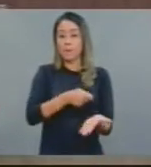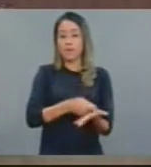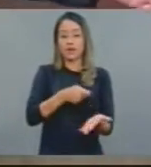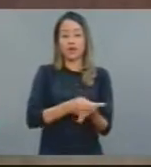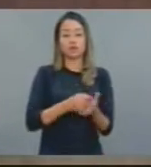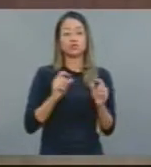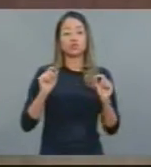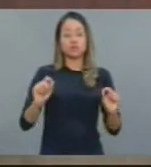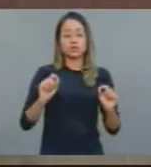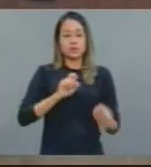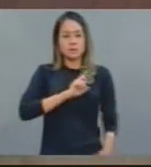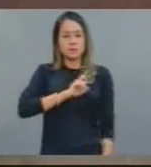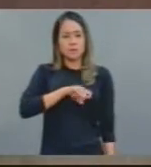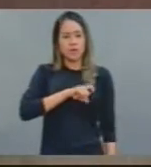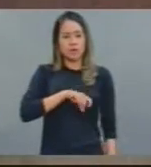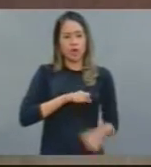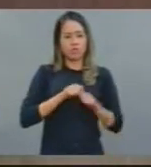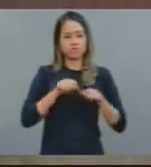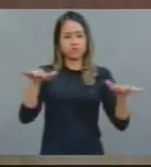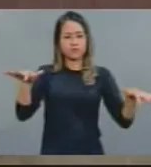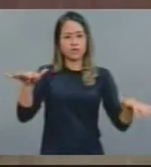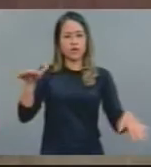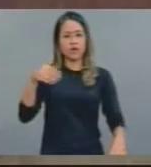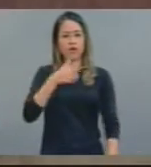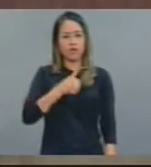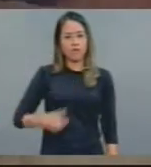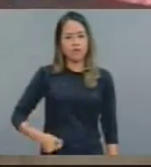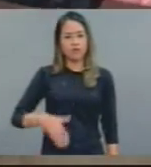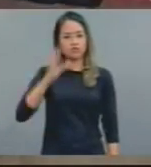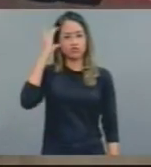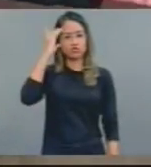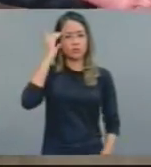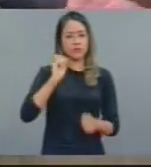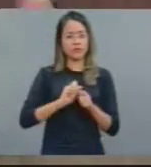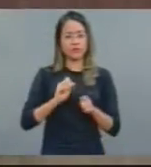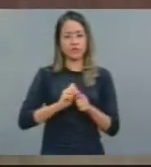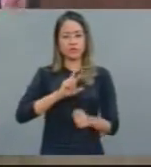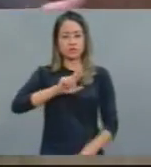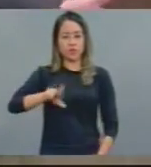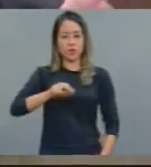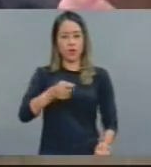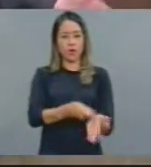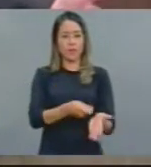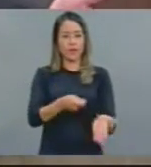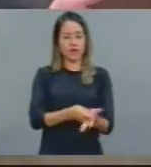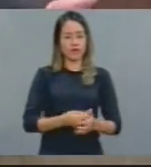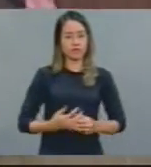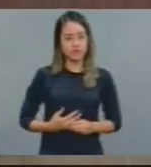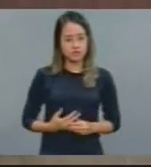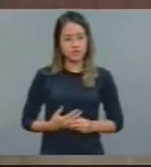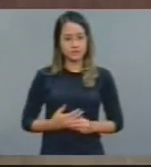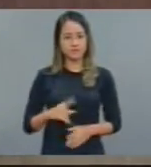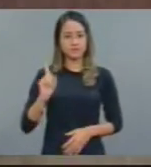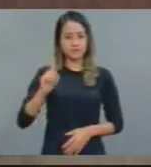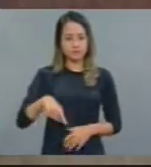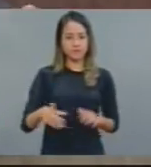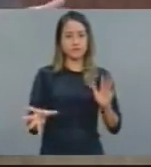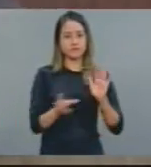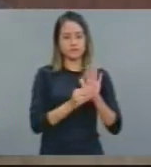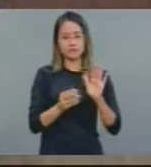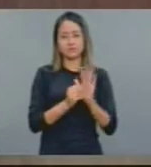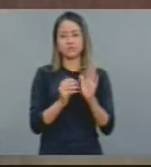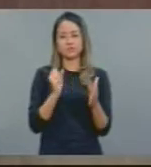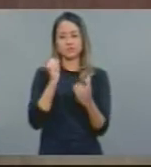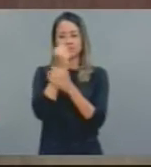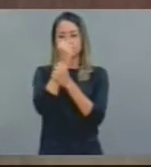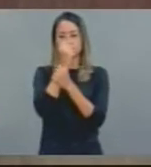a maldade que o governo Dilma fez em nível federal. Isso não é obrigatório. Nós estamos propondo essa emenda para que seja